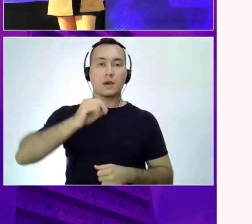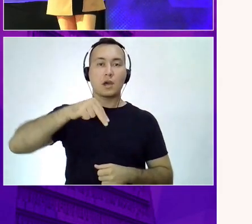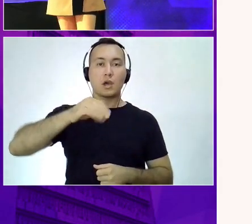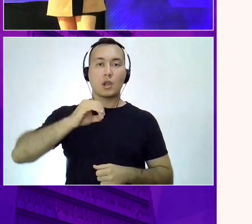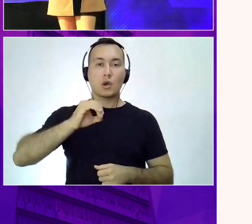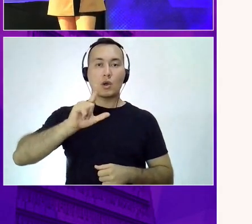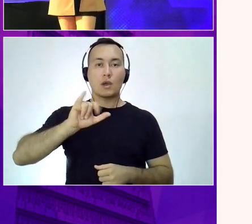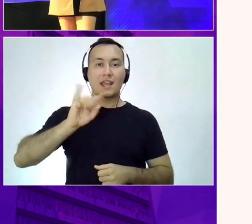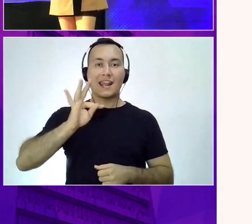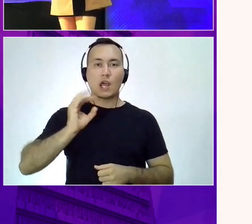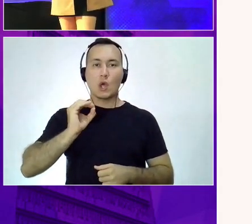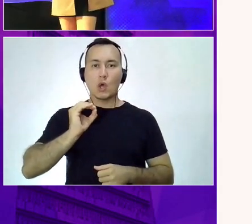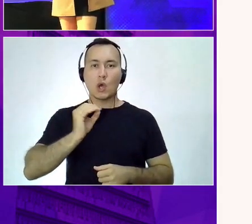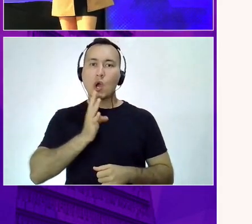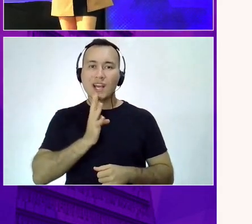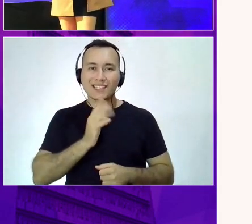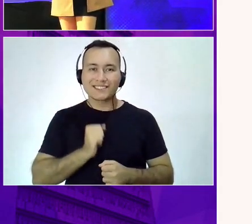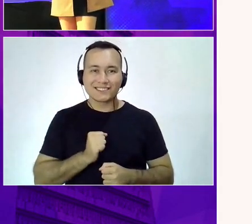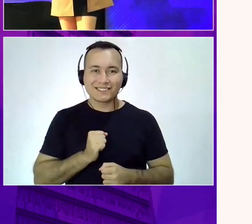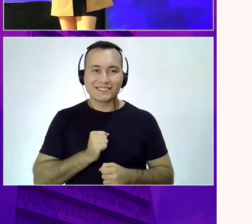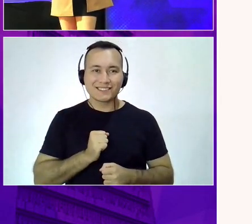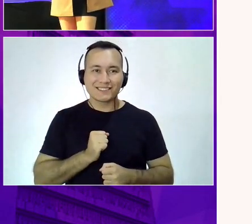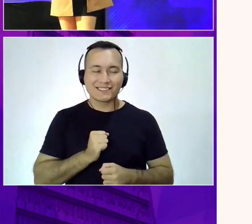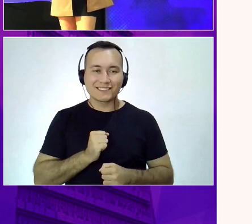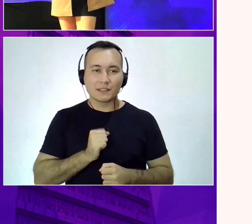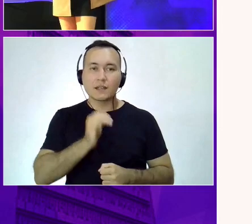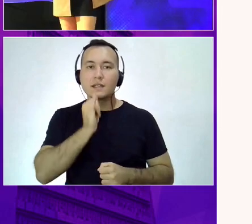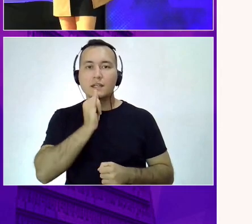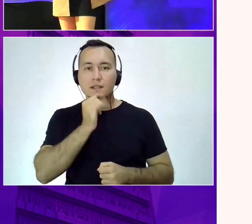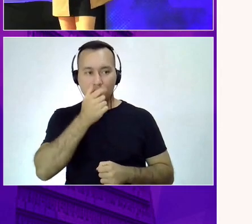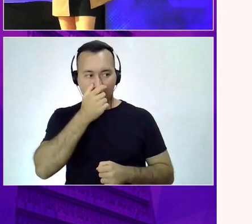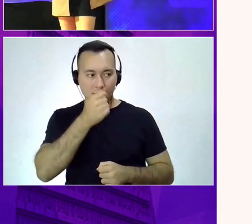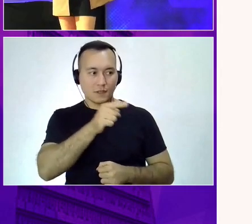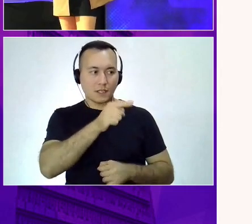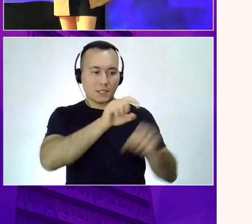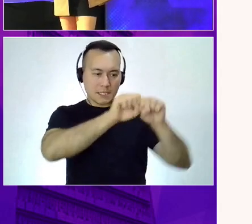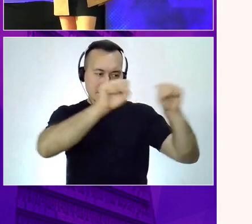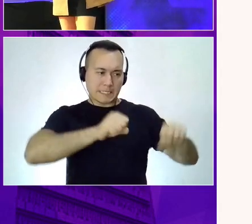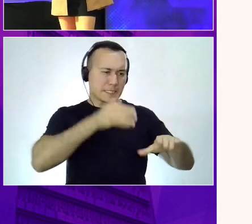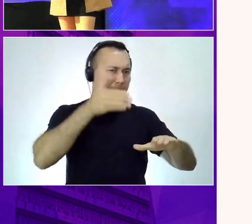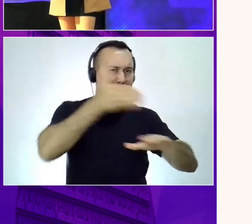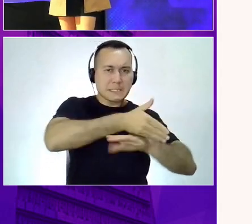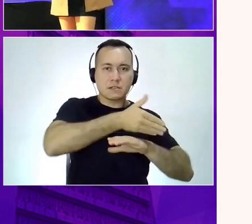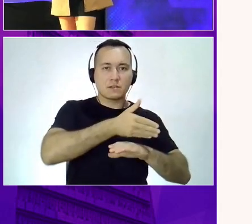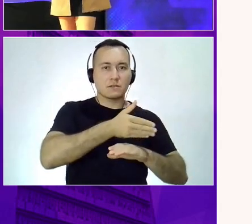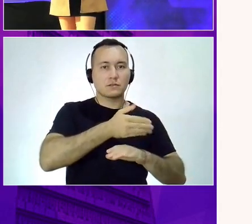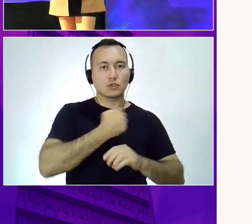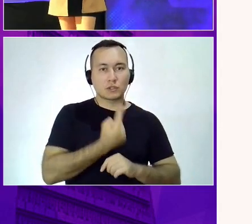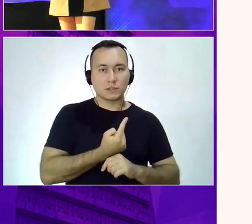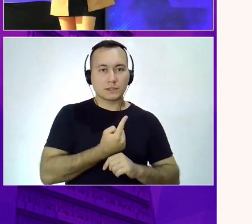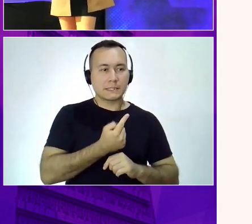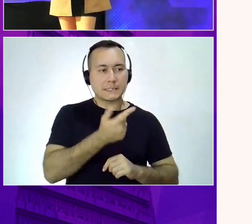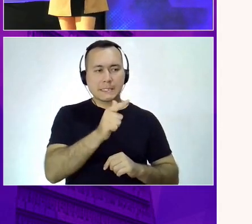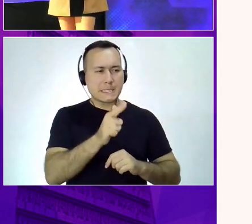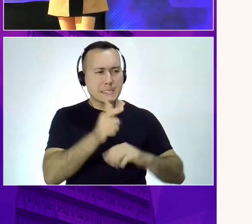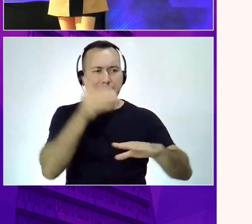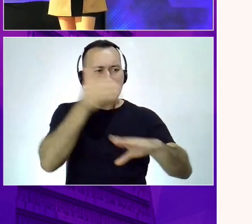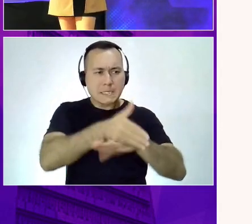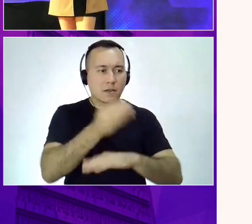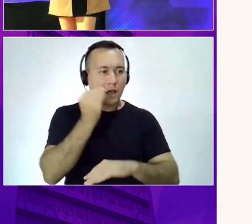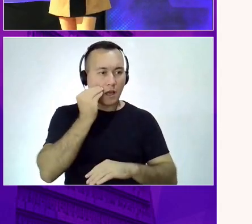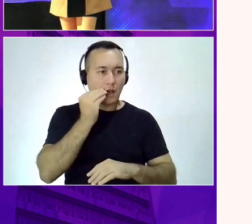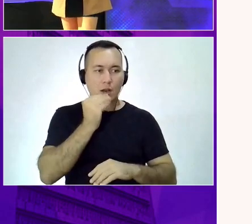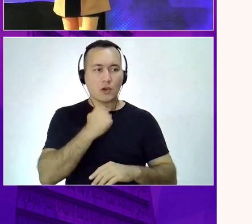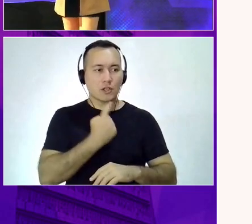microserviço? Eu vou tentar invadir esse. Eu não consegui, eu vou tentar no outro. Quanto mais microserviços você tem na sua rede,